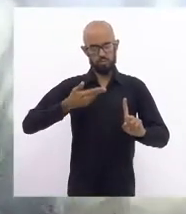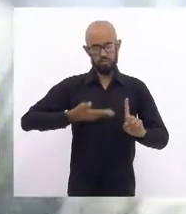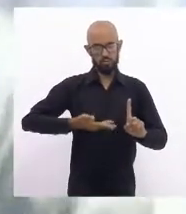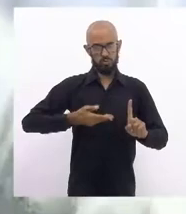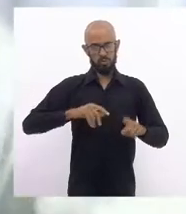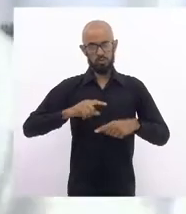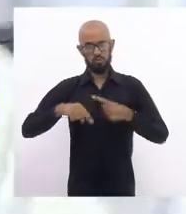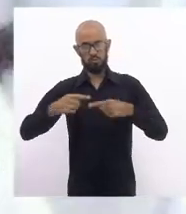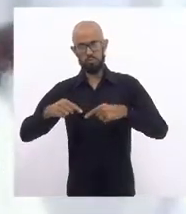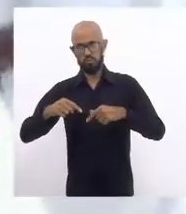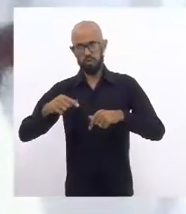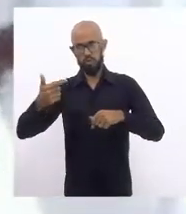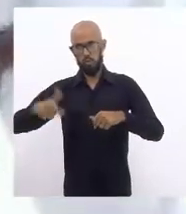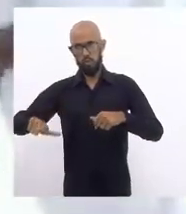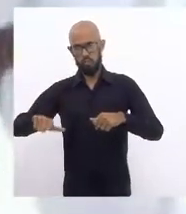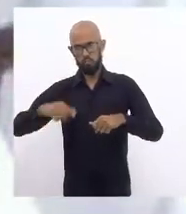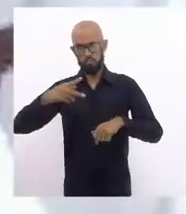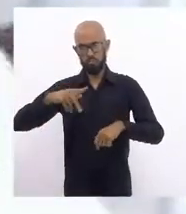que altera